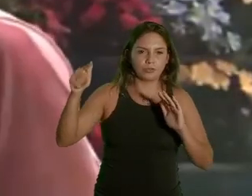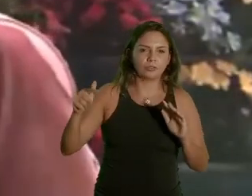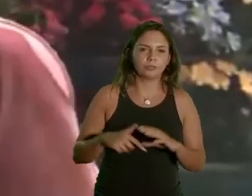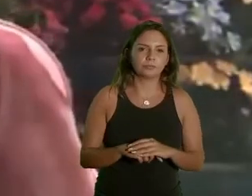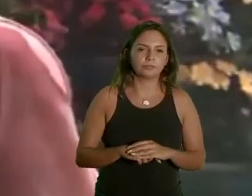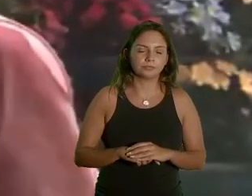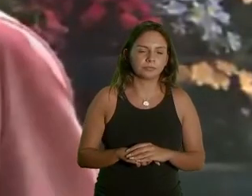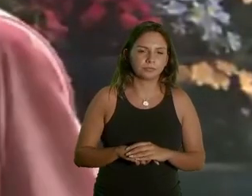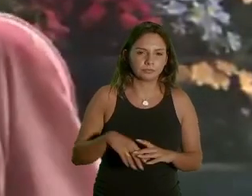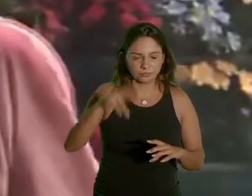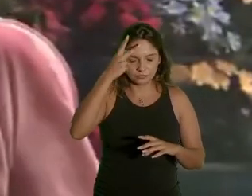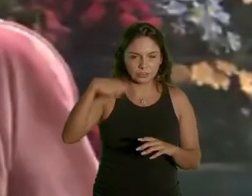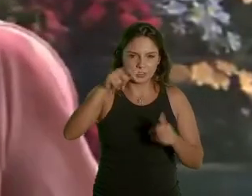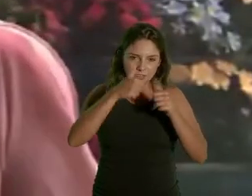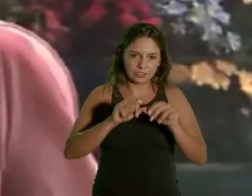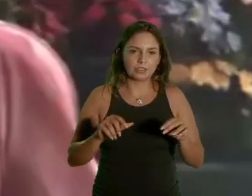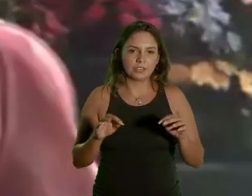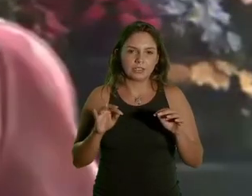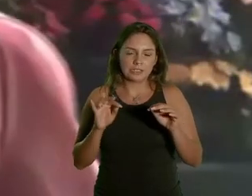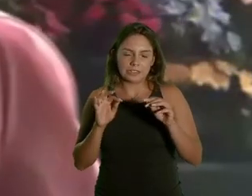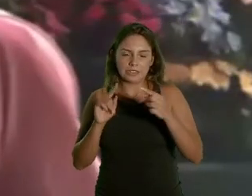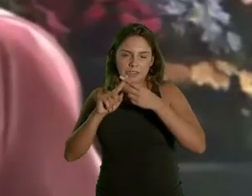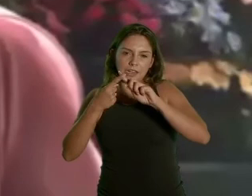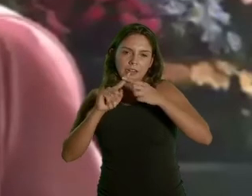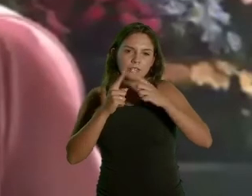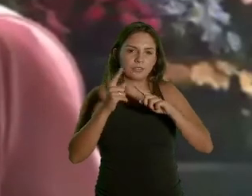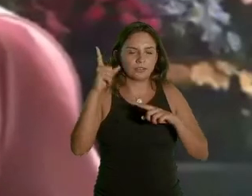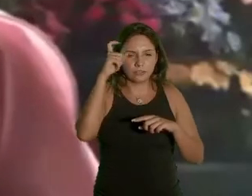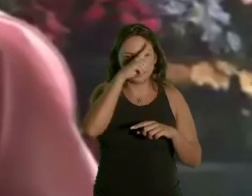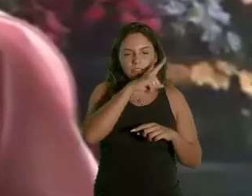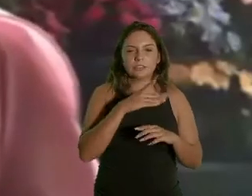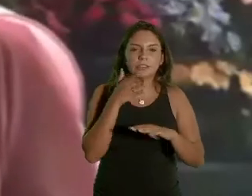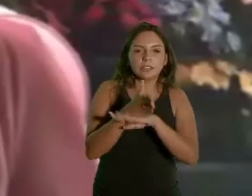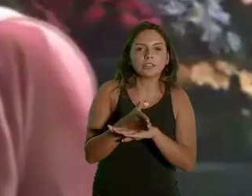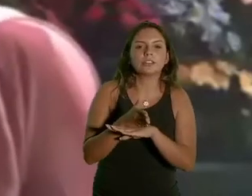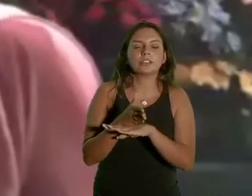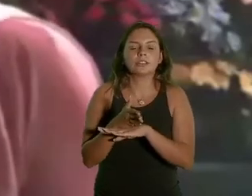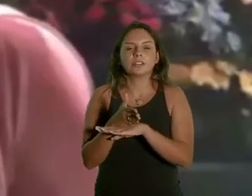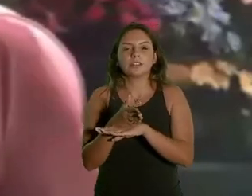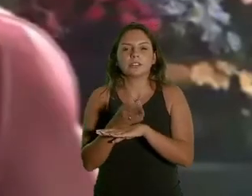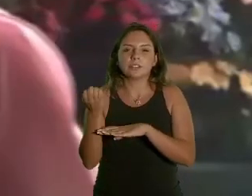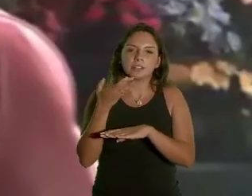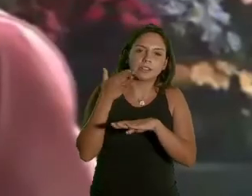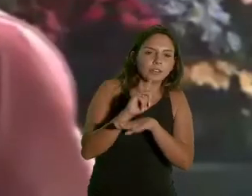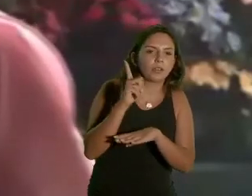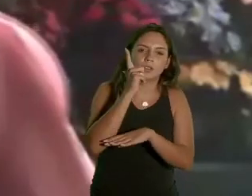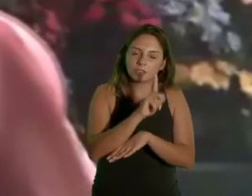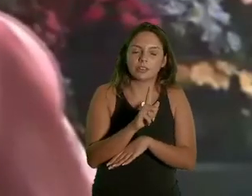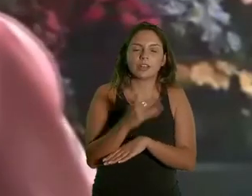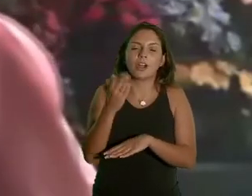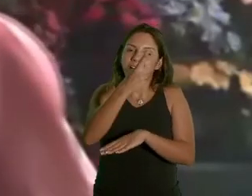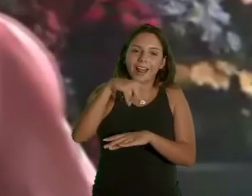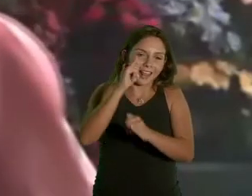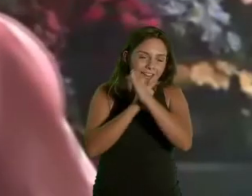porque as pessoas estão ligadas. Às vezes é difícil ir lá, às vezes quer ir, não tem jeito.